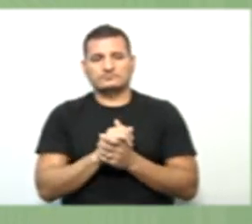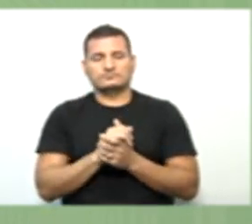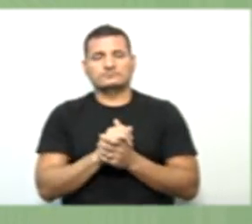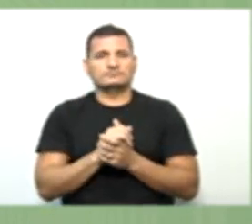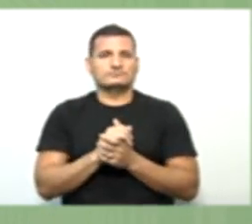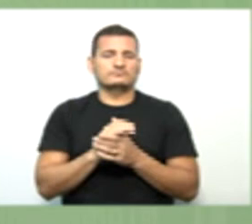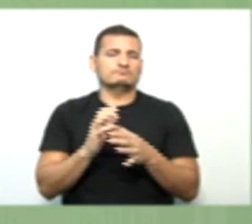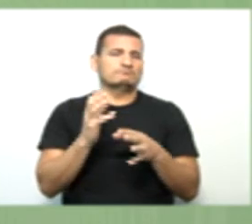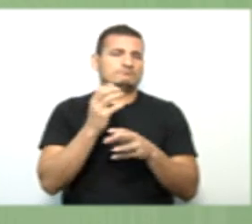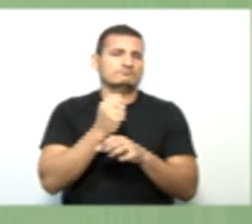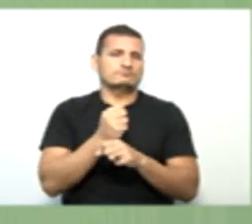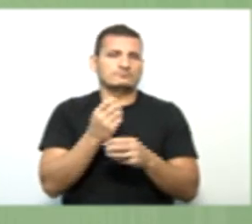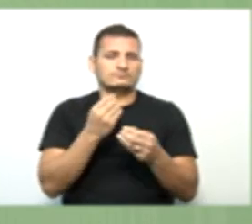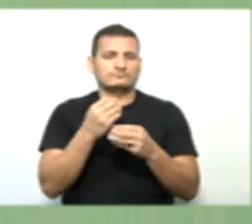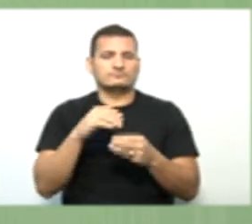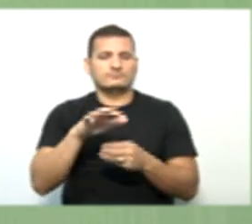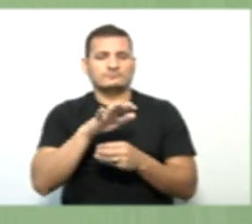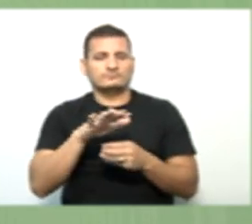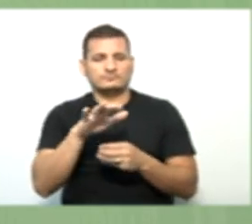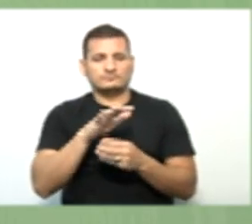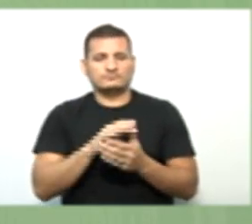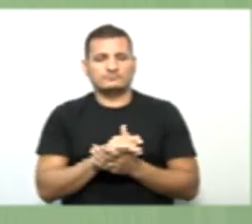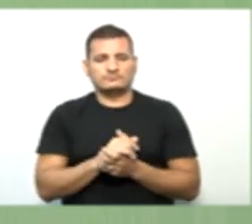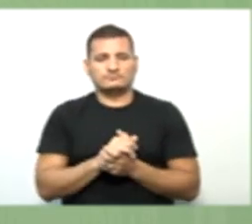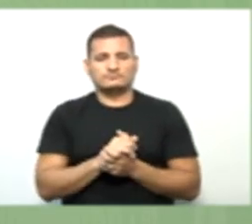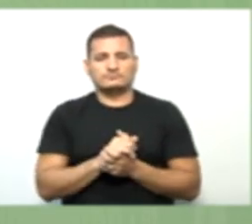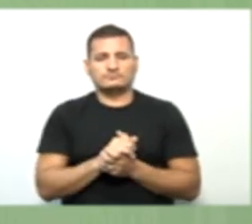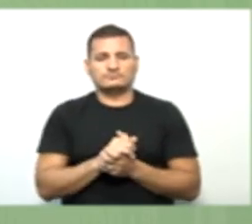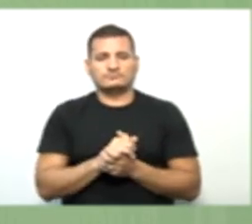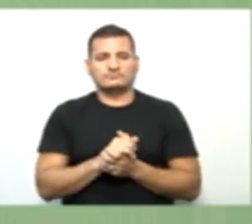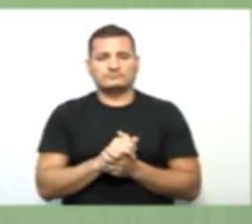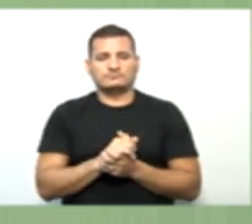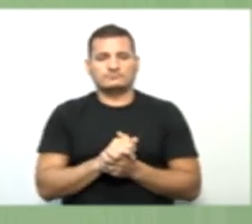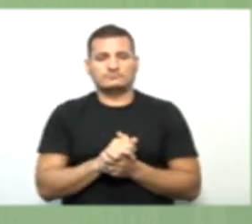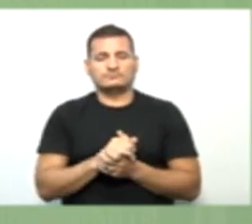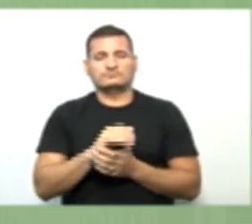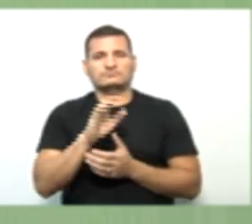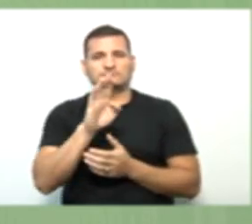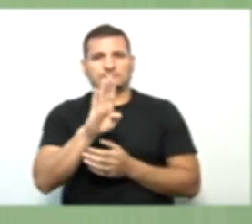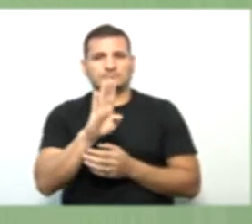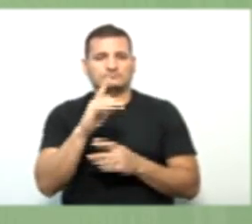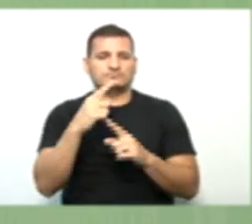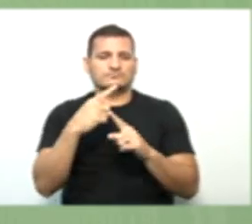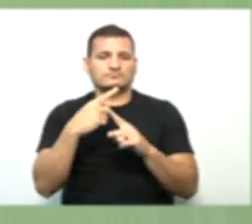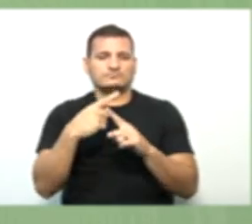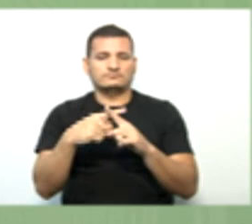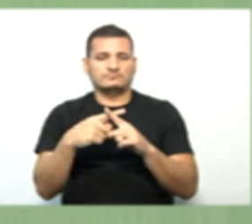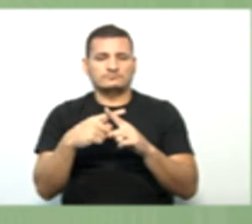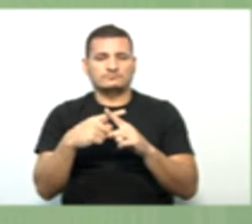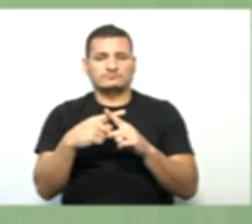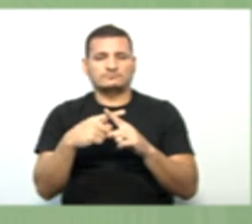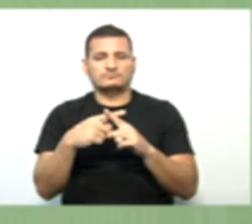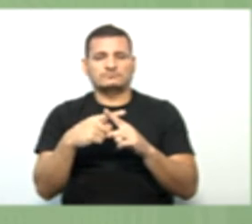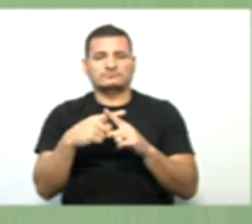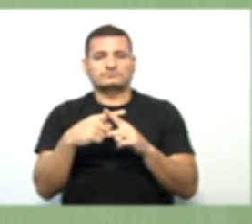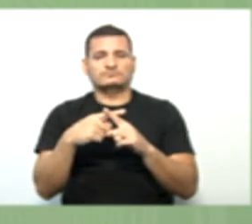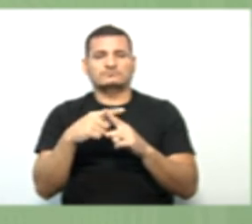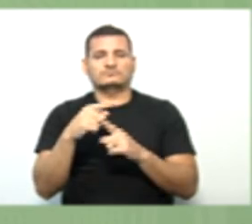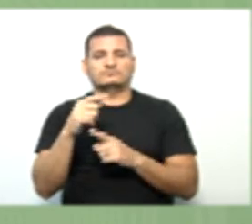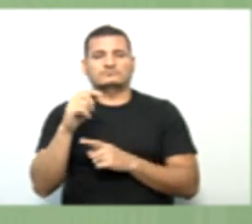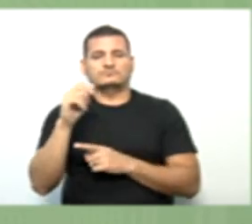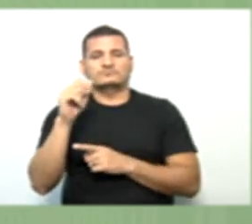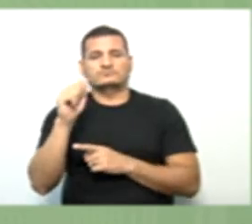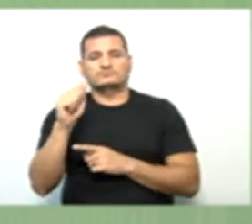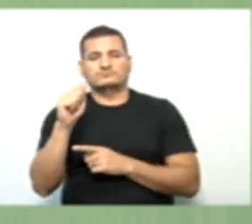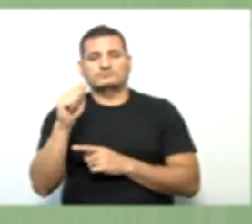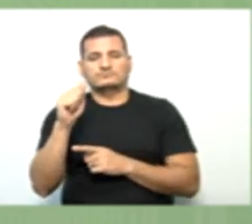Como é que é o cálculo da área do triângulo? É base vezes altura dividido por 2. Aí, eu